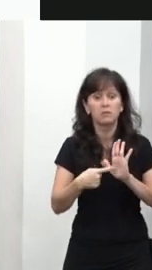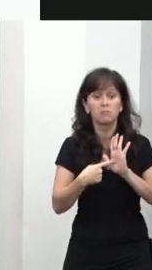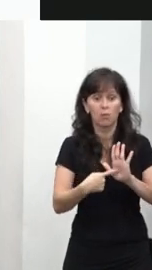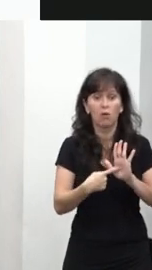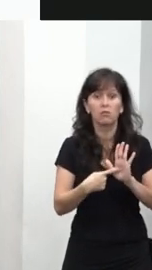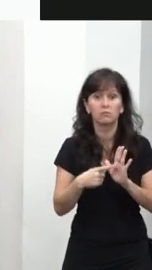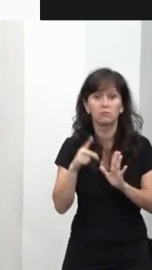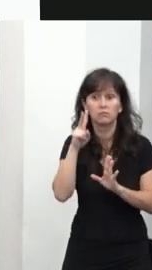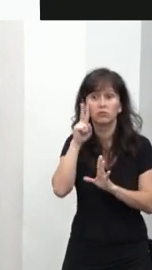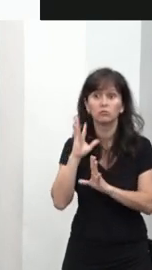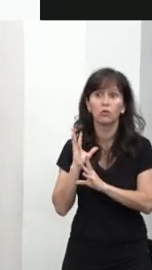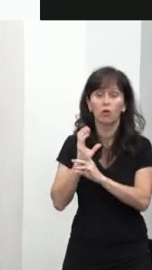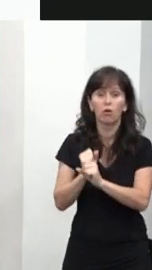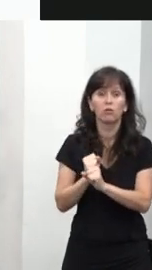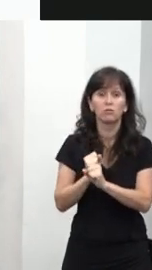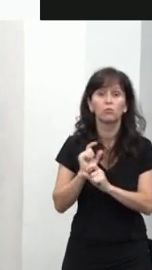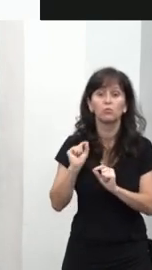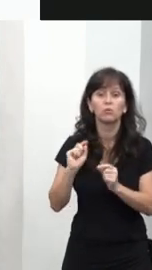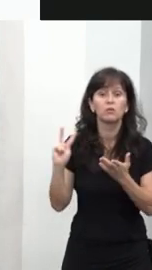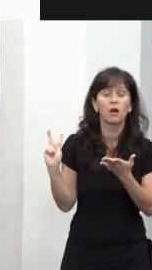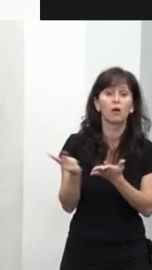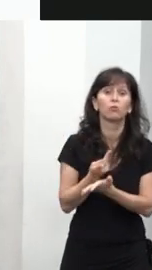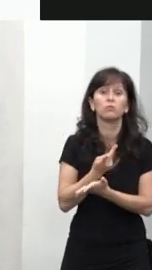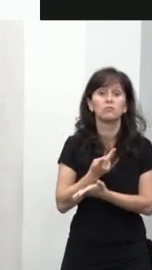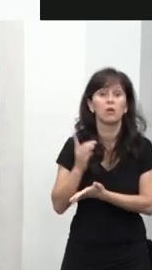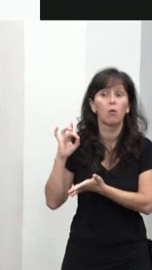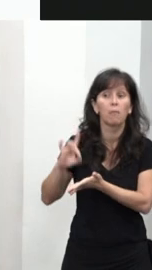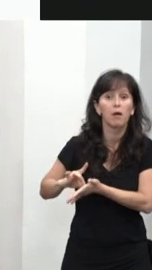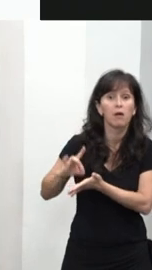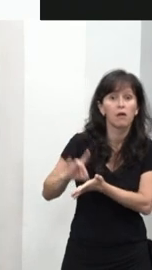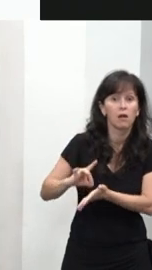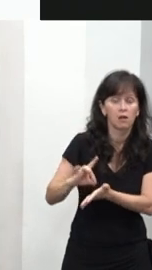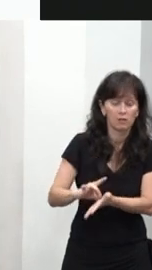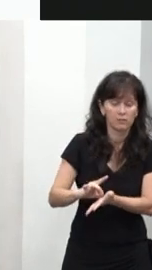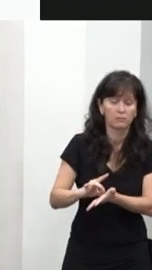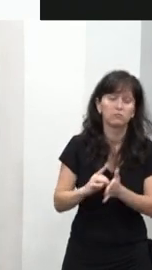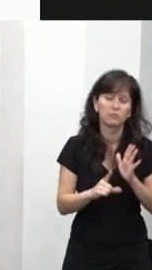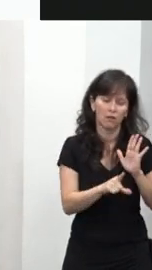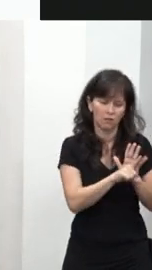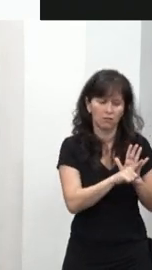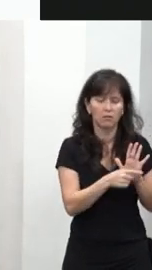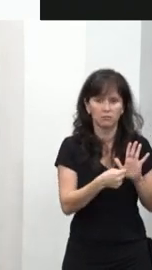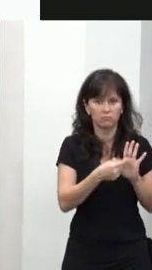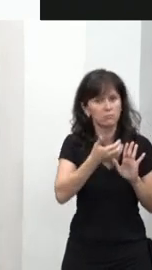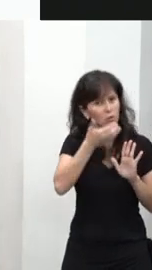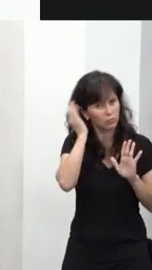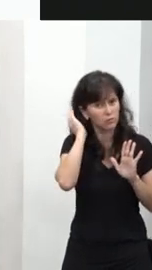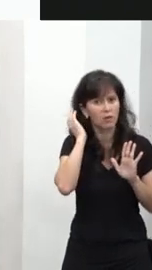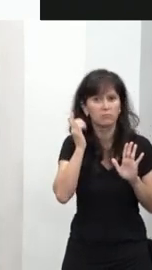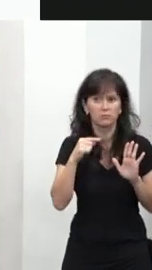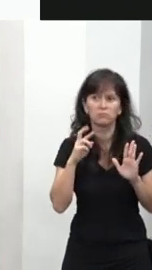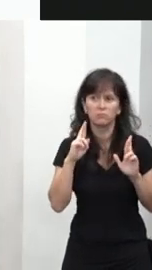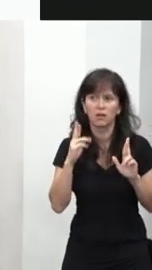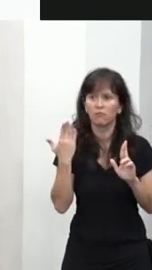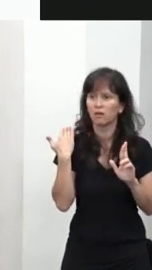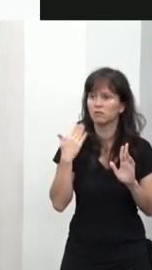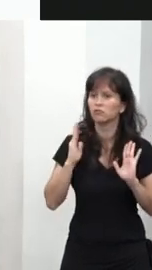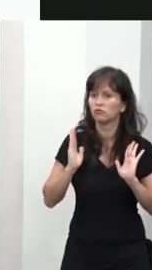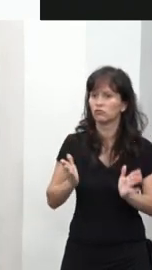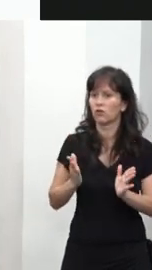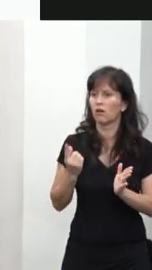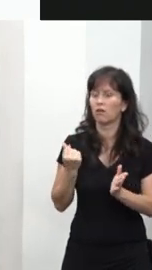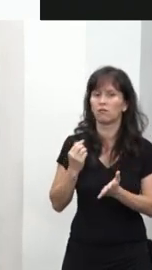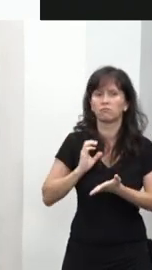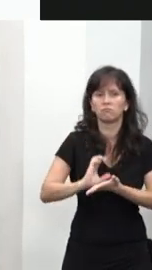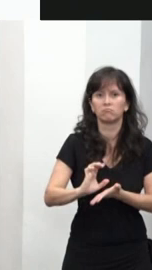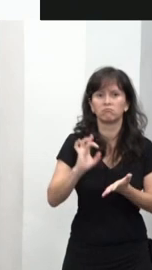os fatos que ocorreram na história Então essa lei a gente sabe era para ser uma lei que já tivesse sido executada esse dinheiro já era